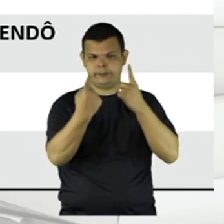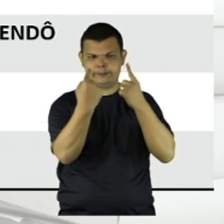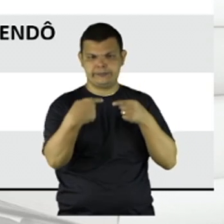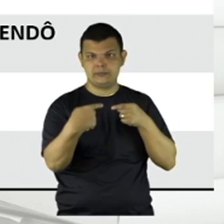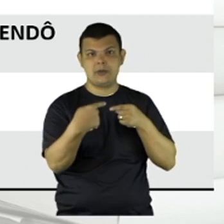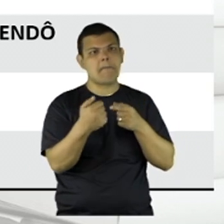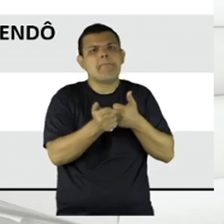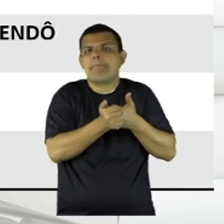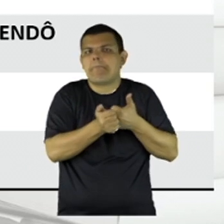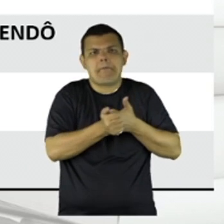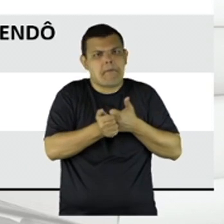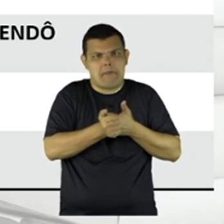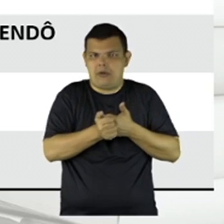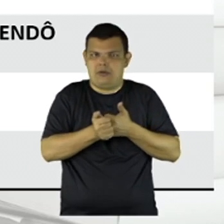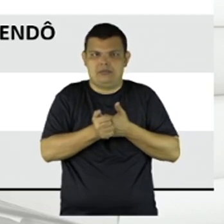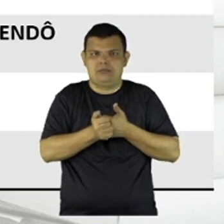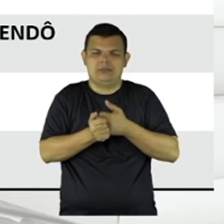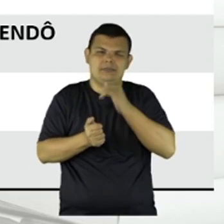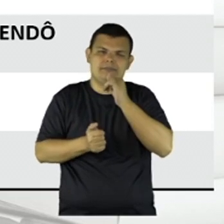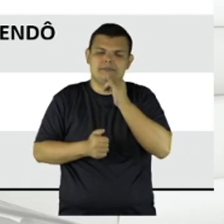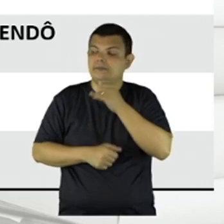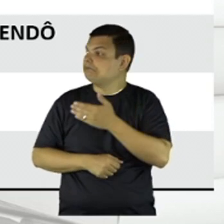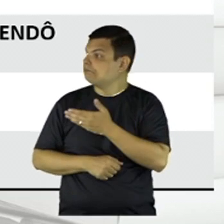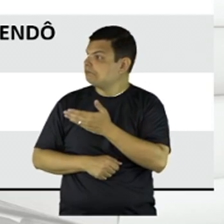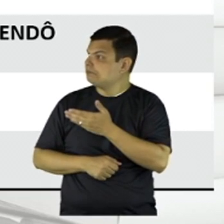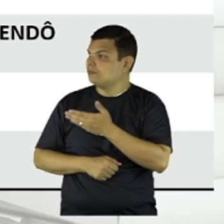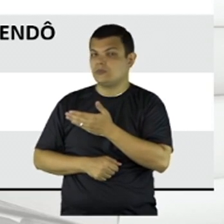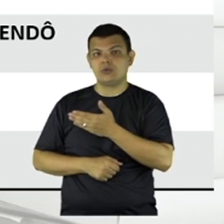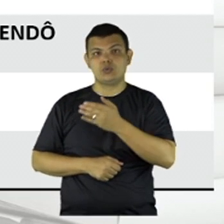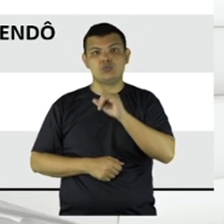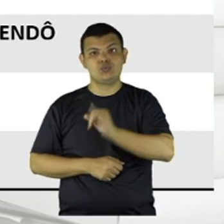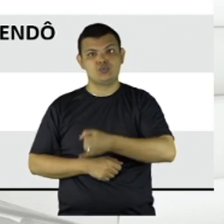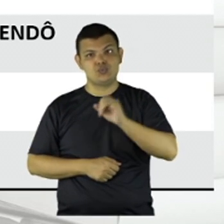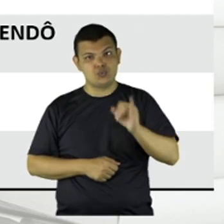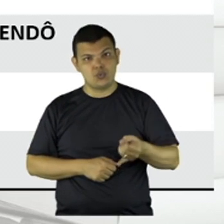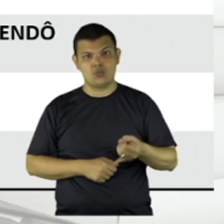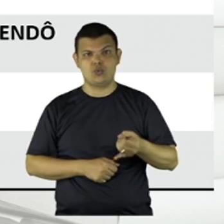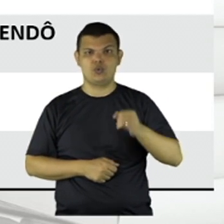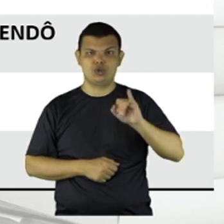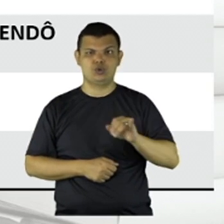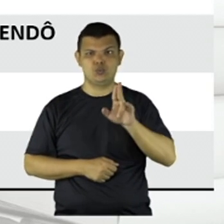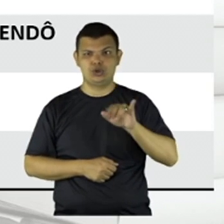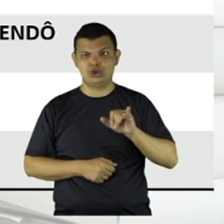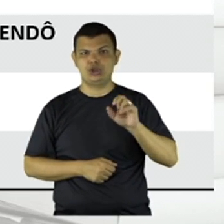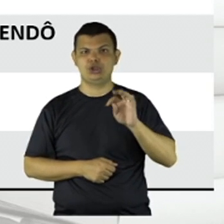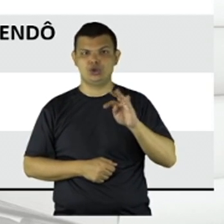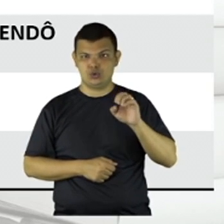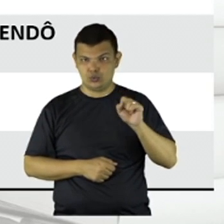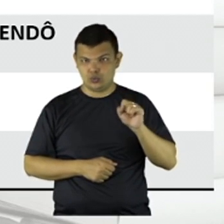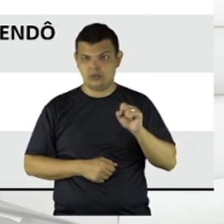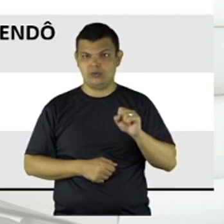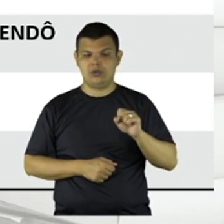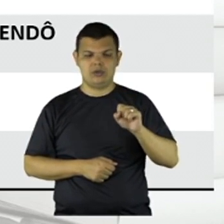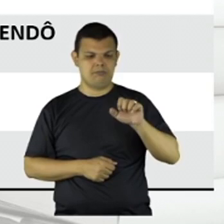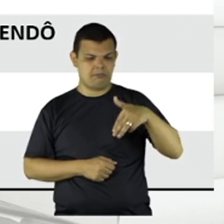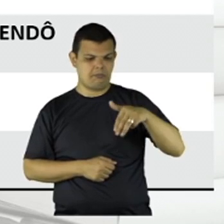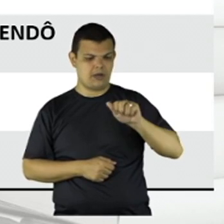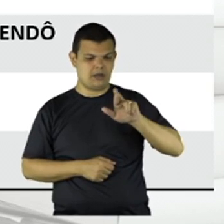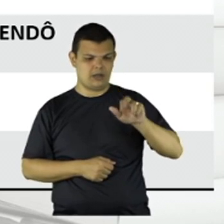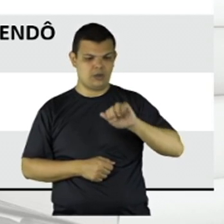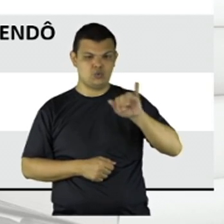muito próximos. A gente tem aí, olha só, judô, jiu-jitsu, luta marajoara, sumô.